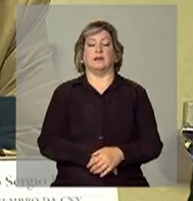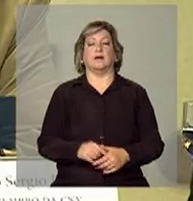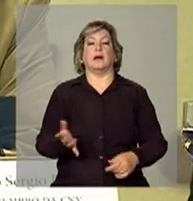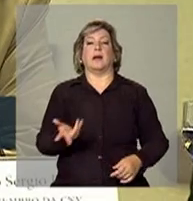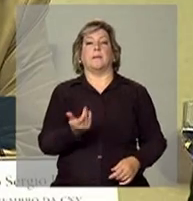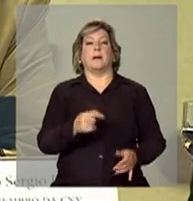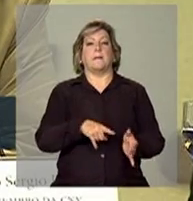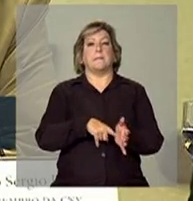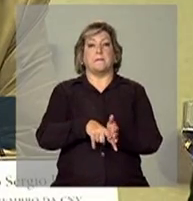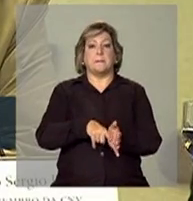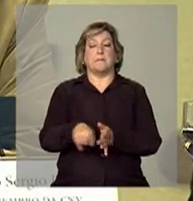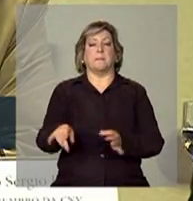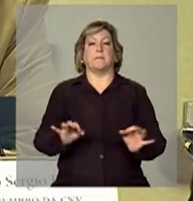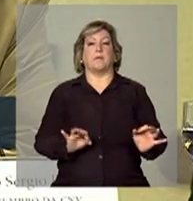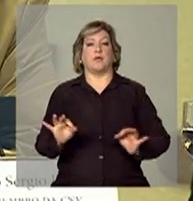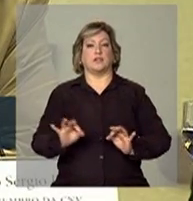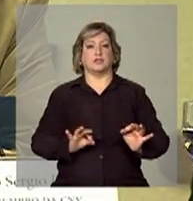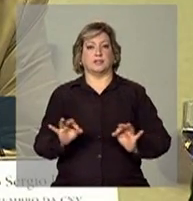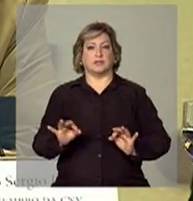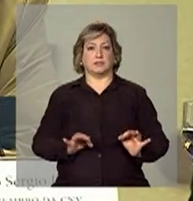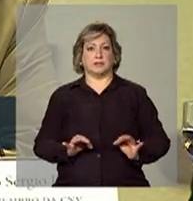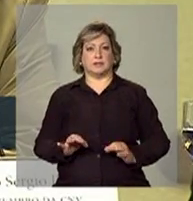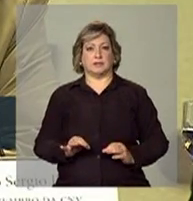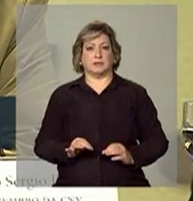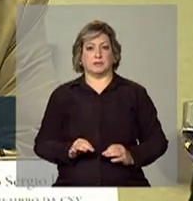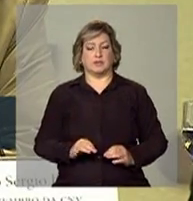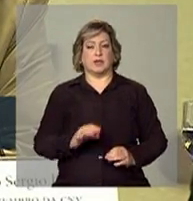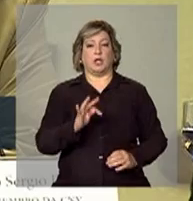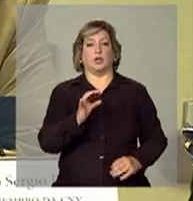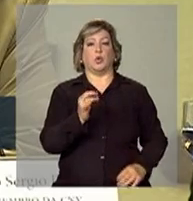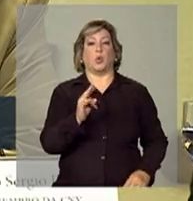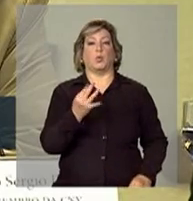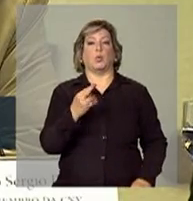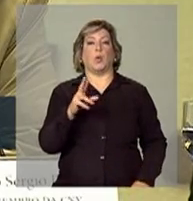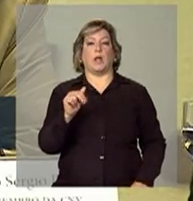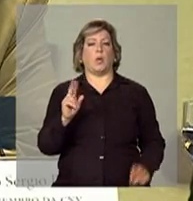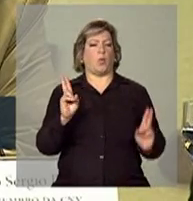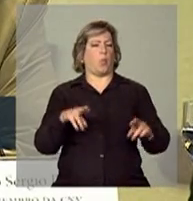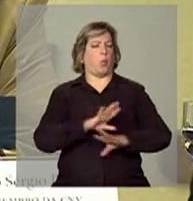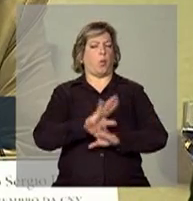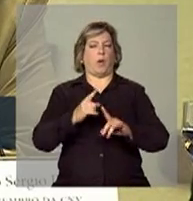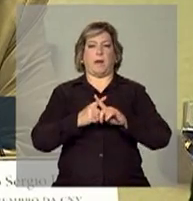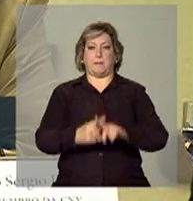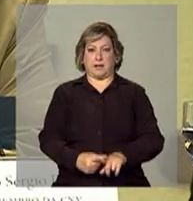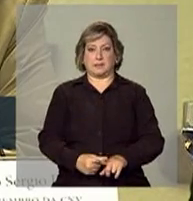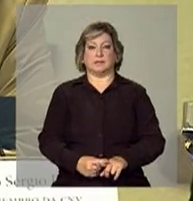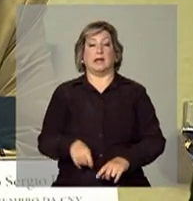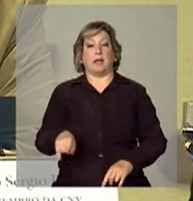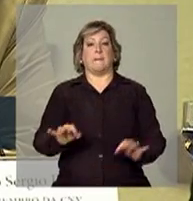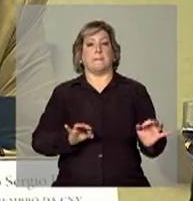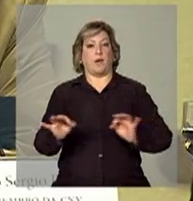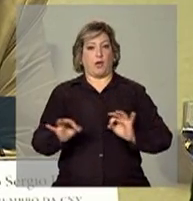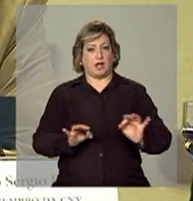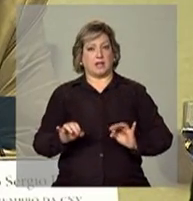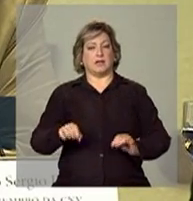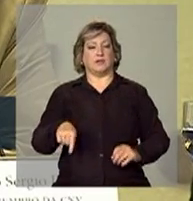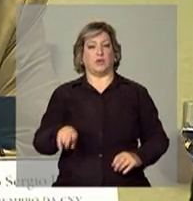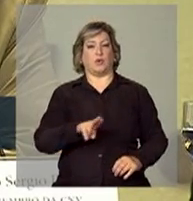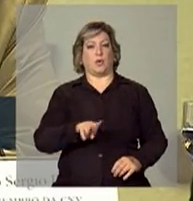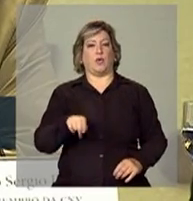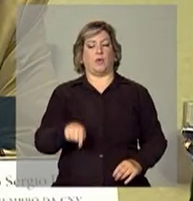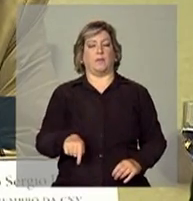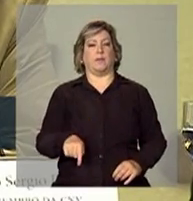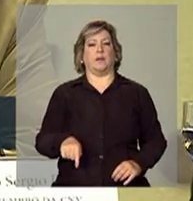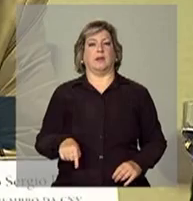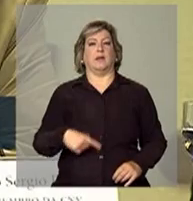pesquisa do projeto Tortura Nunca Mais, um projeto conjunto do Ministério Público